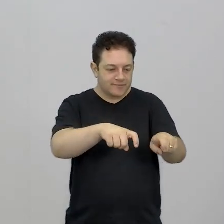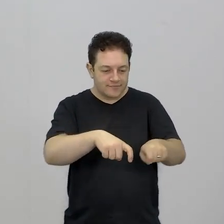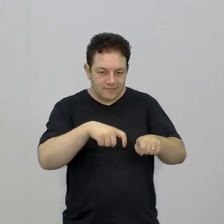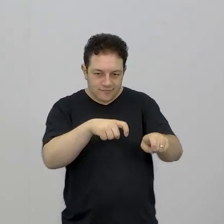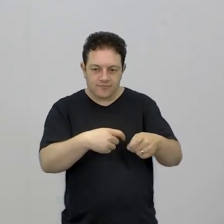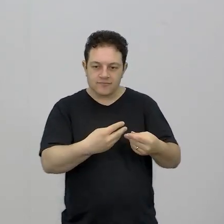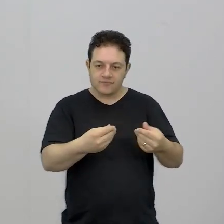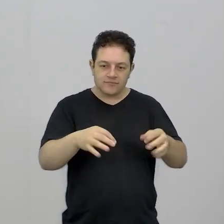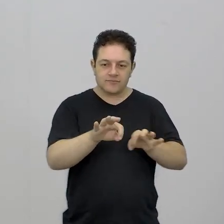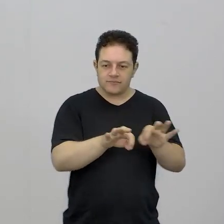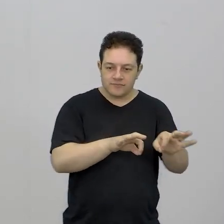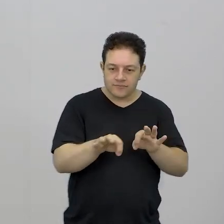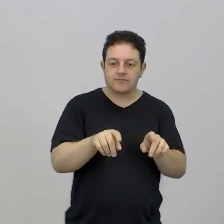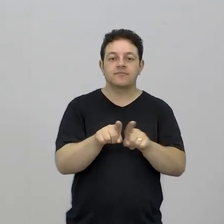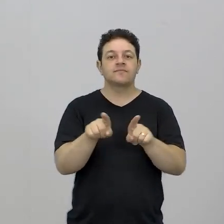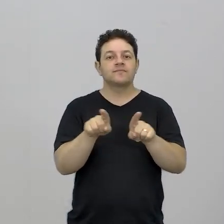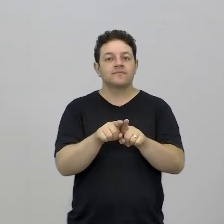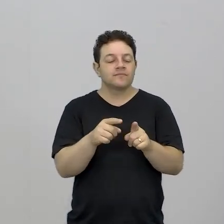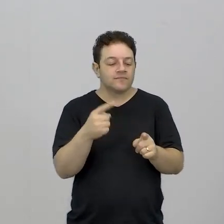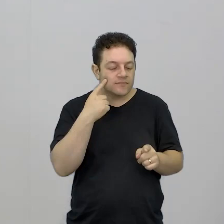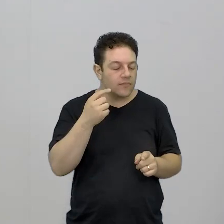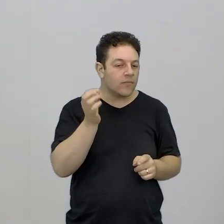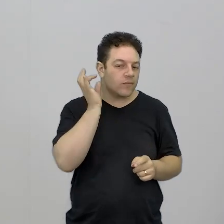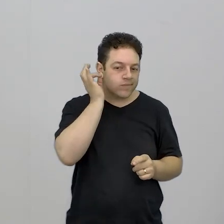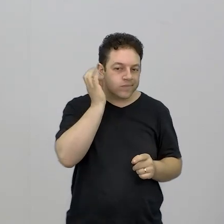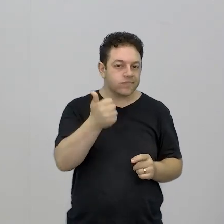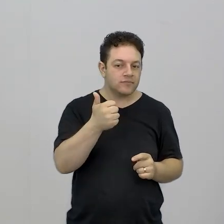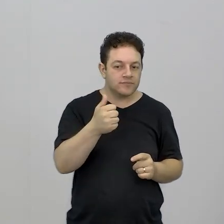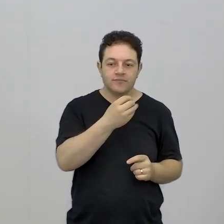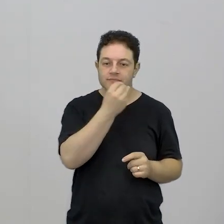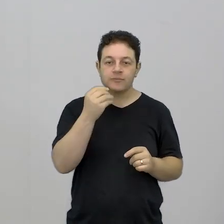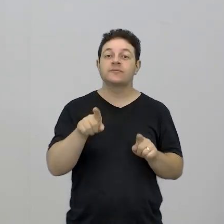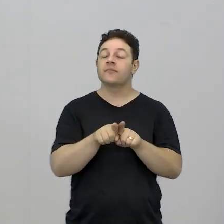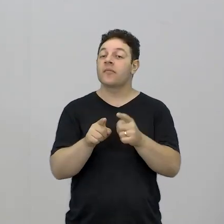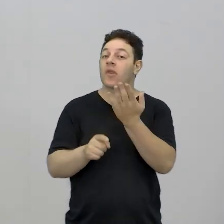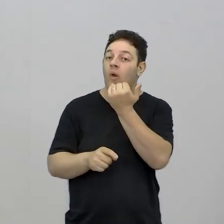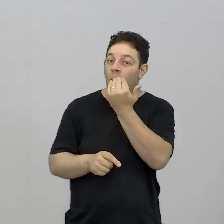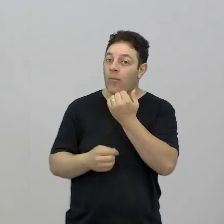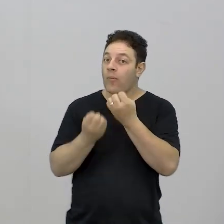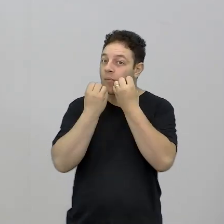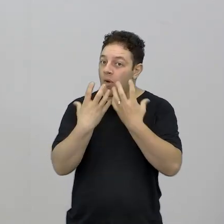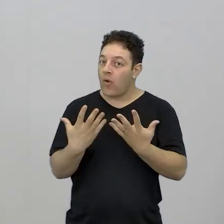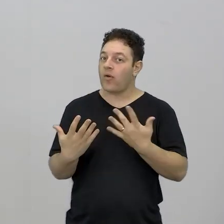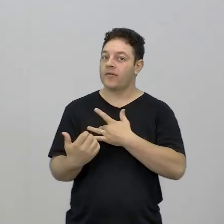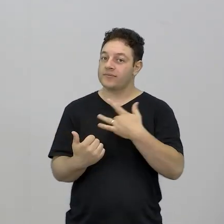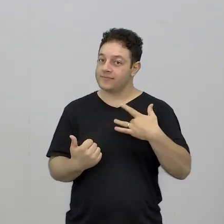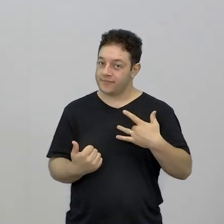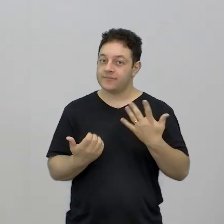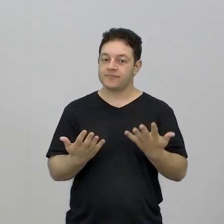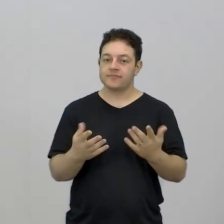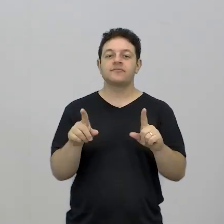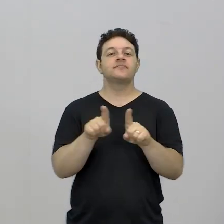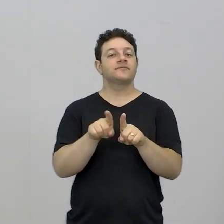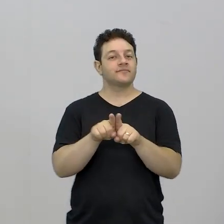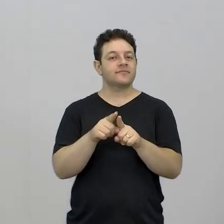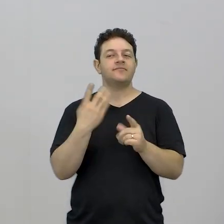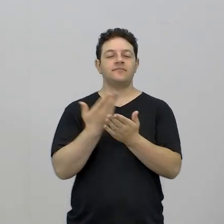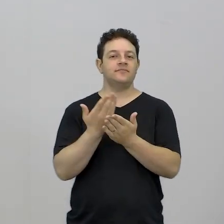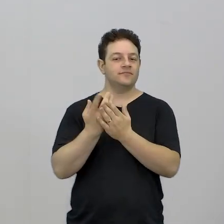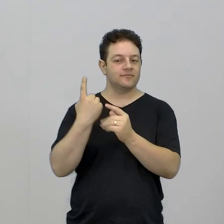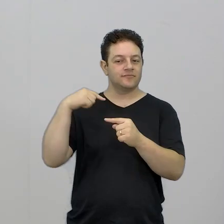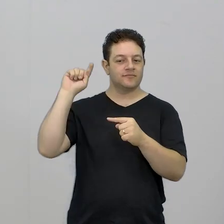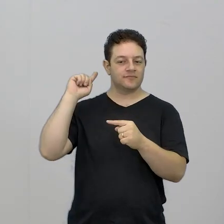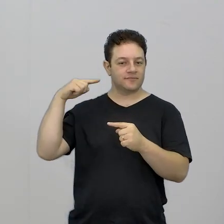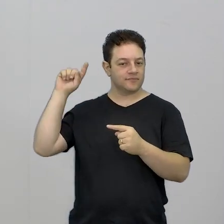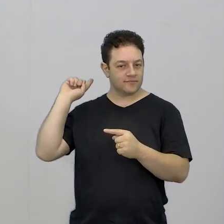né, dessas questões aí da qualidade do solo, qualidade da alimentação, né. Inclusive, olha só, nas nossas últimas aulas,